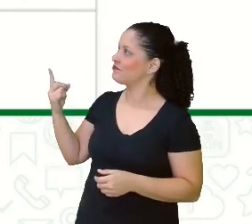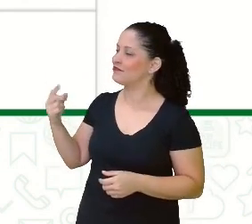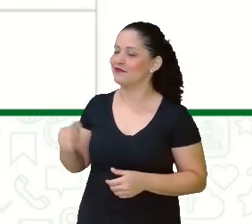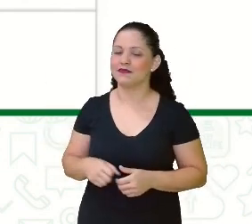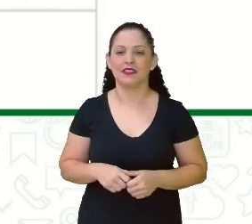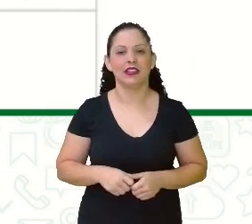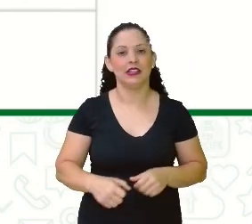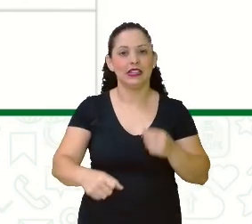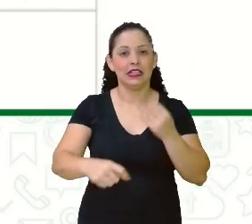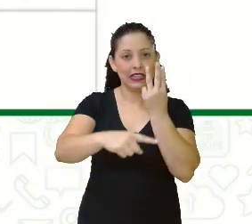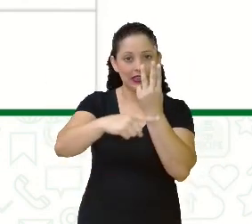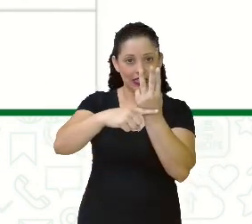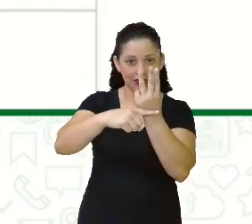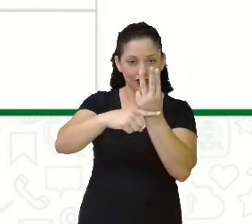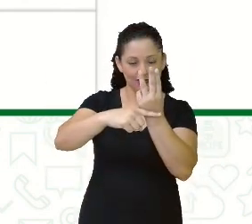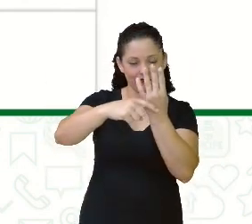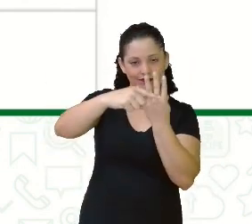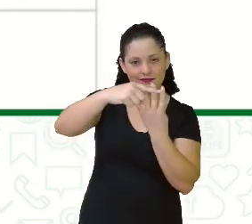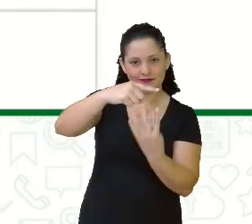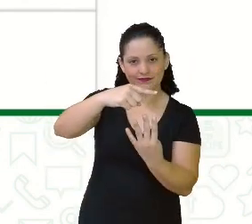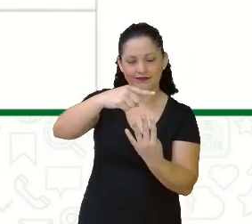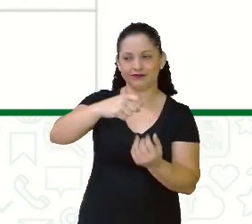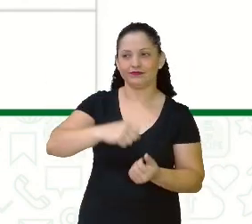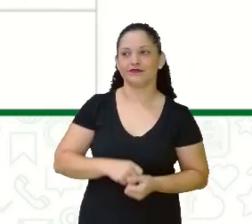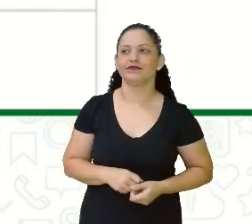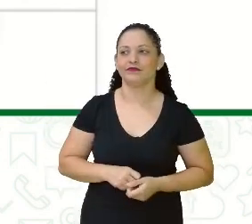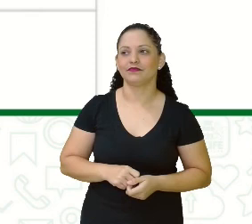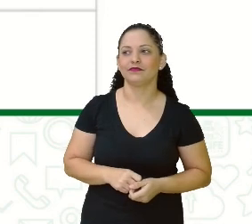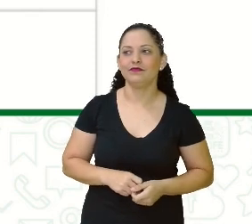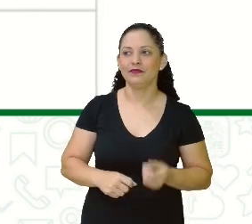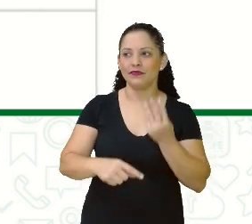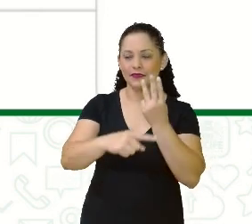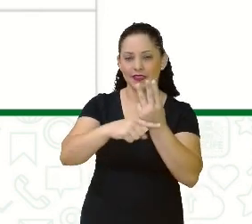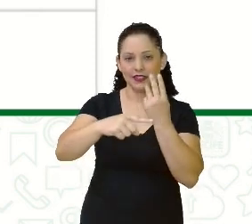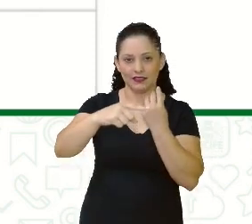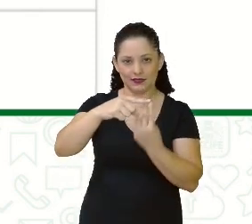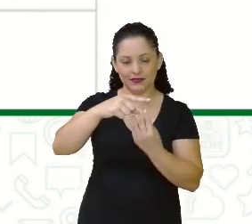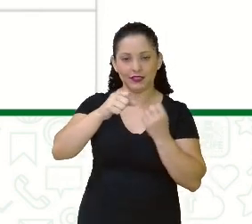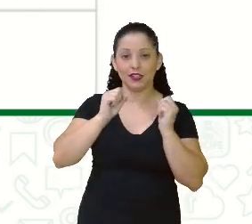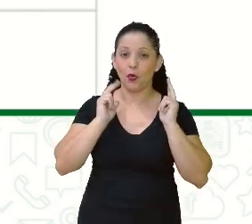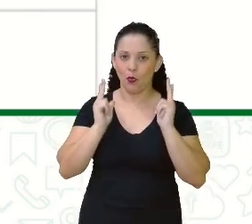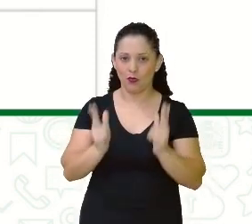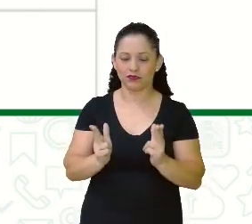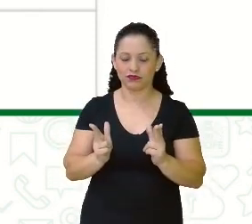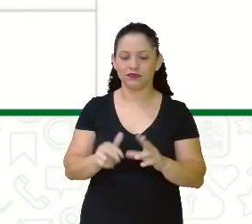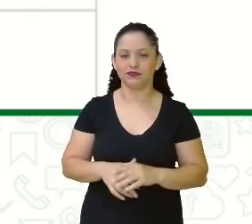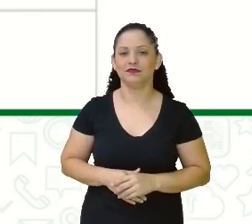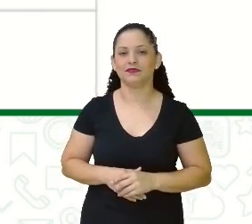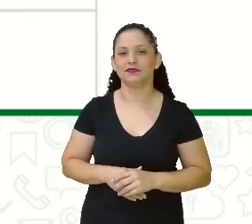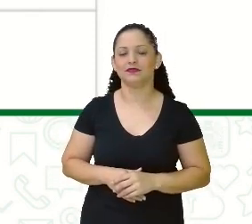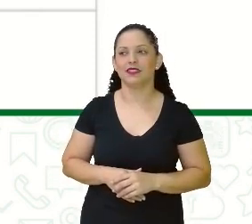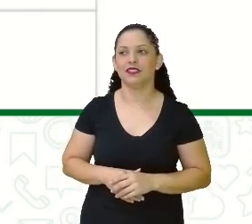3 estão pintadas e aqui também. Então, são iguais, certo?